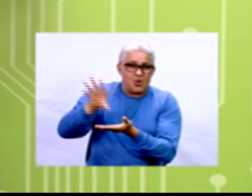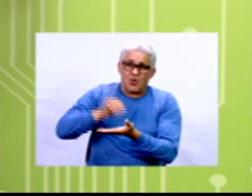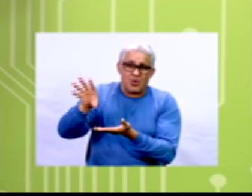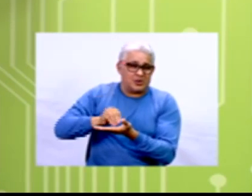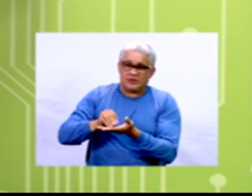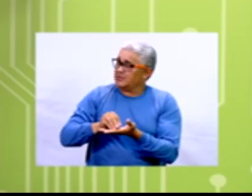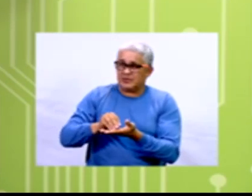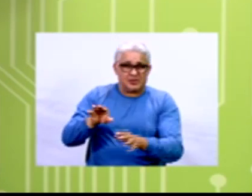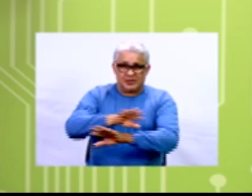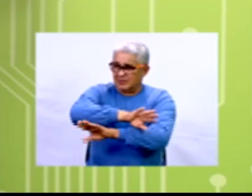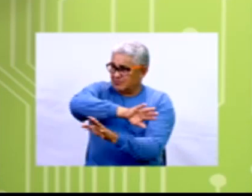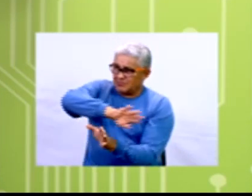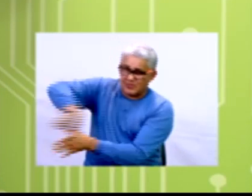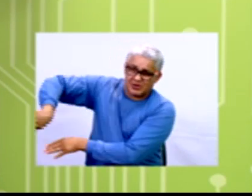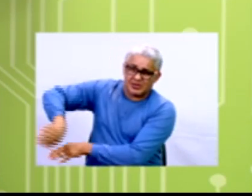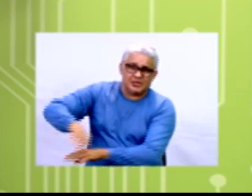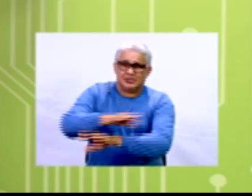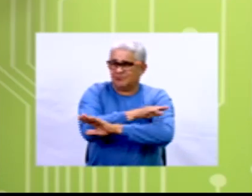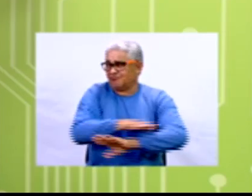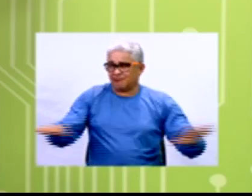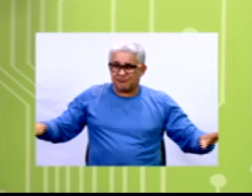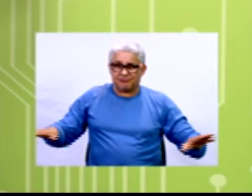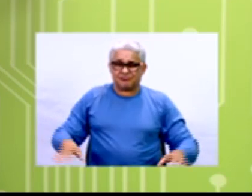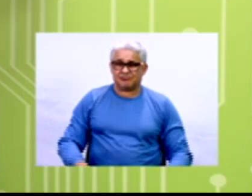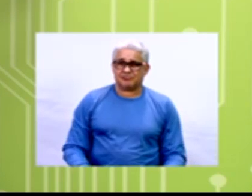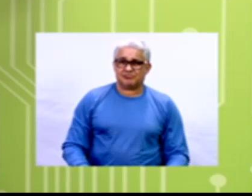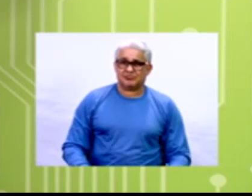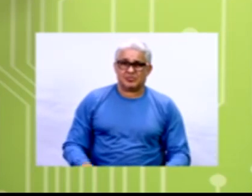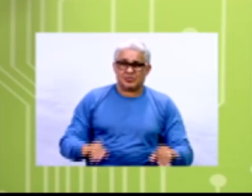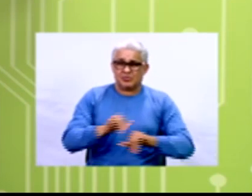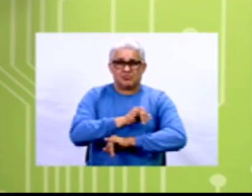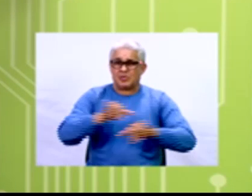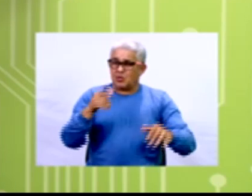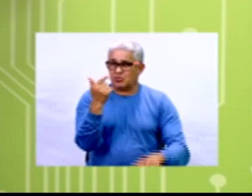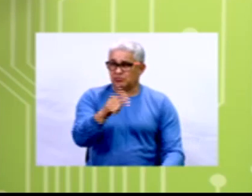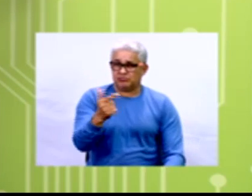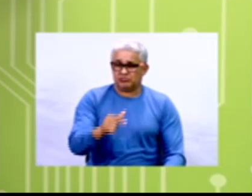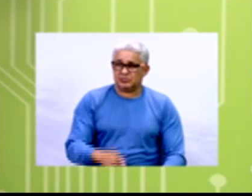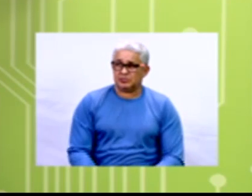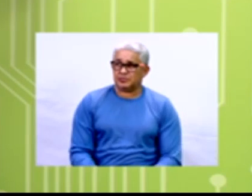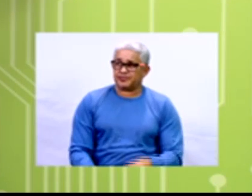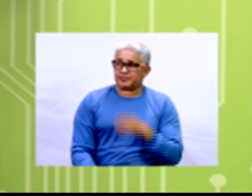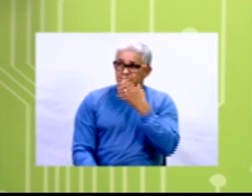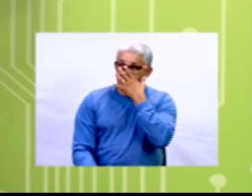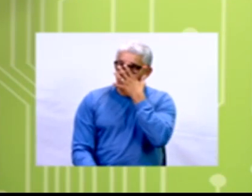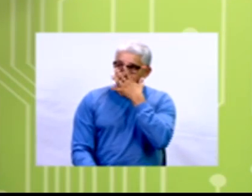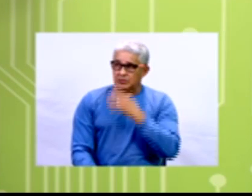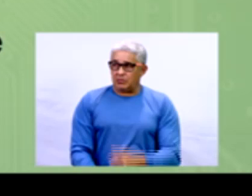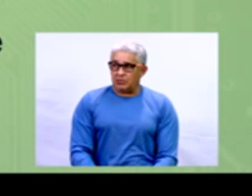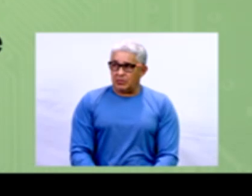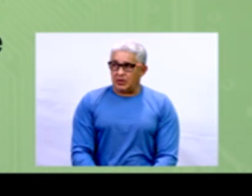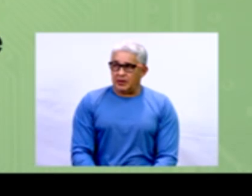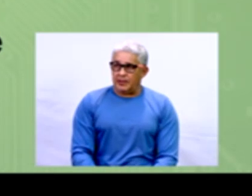nada, não produz a informação, não produz o resultado necessário. O gerenciamento